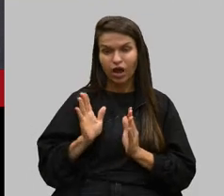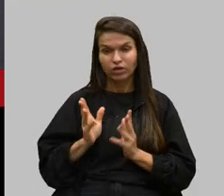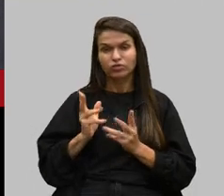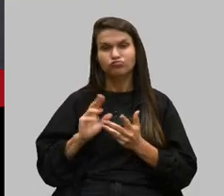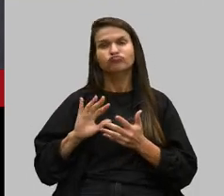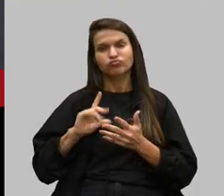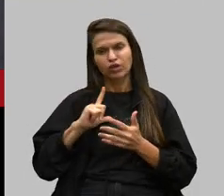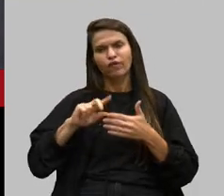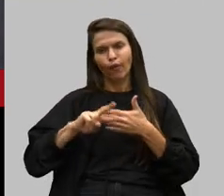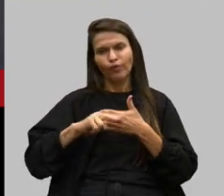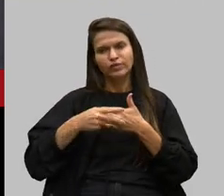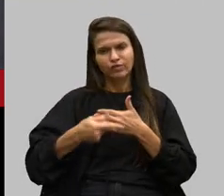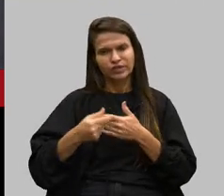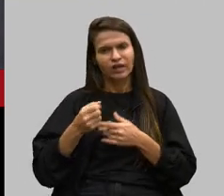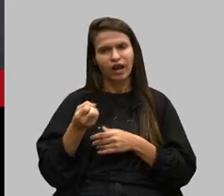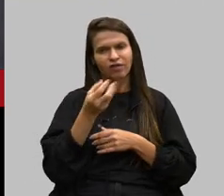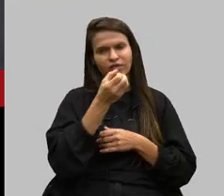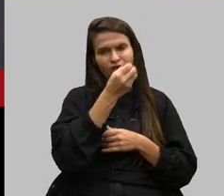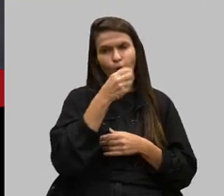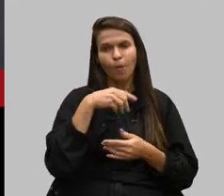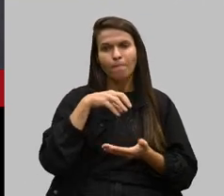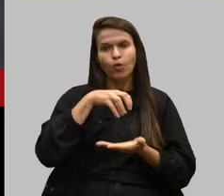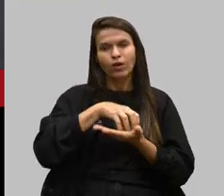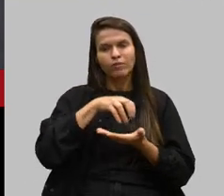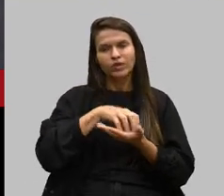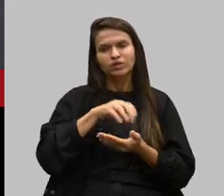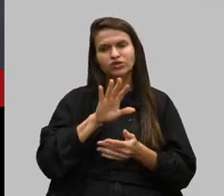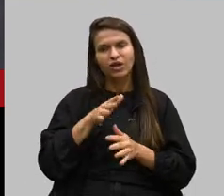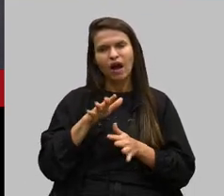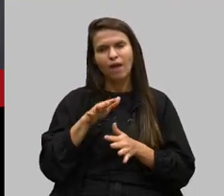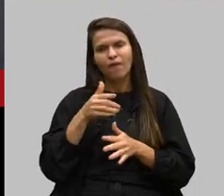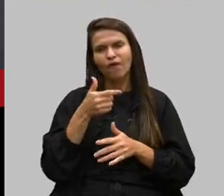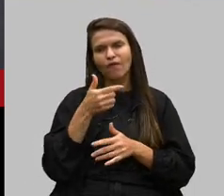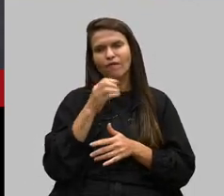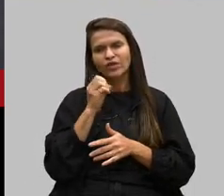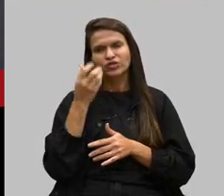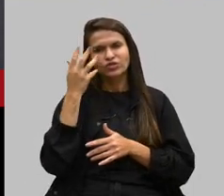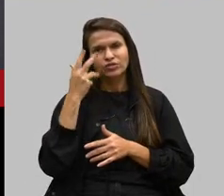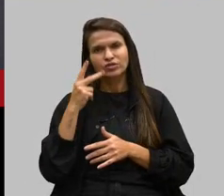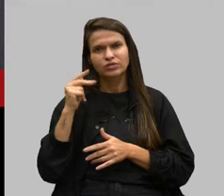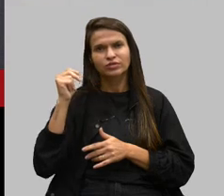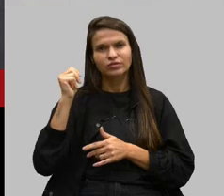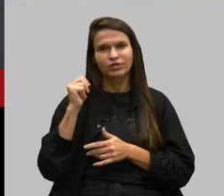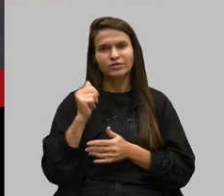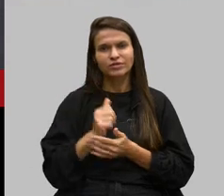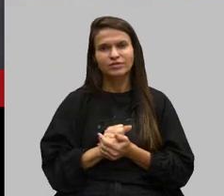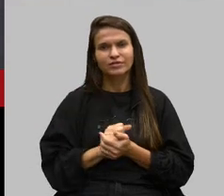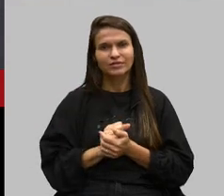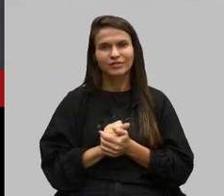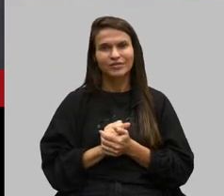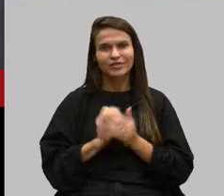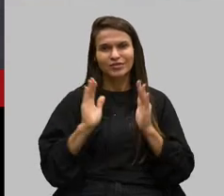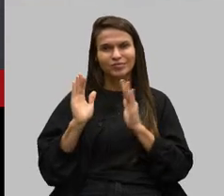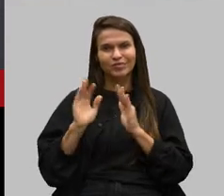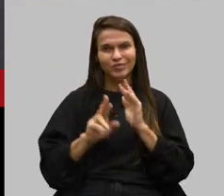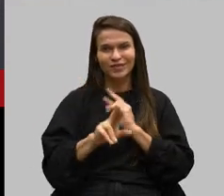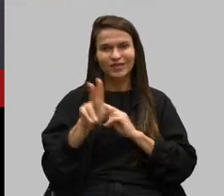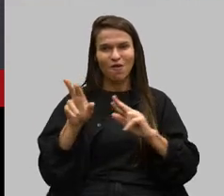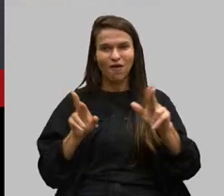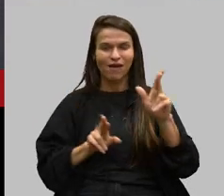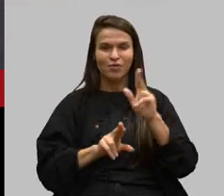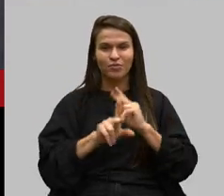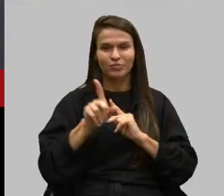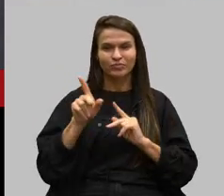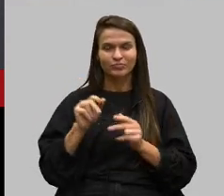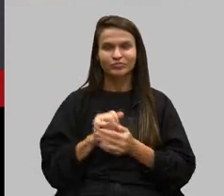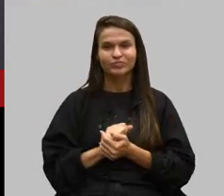no meu gabinete nós já recebemos aproximadamente aí uns 20 chineses já em em momentos diferentes duas cidades